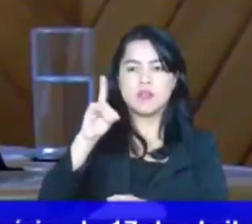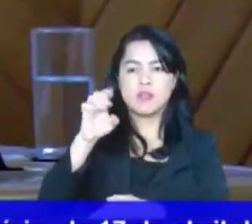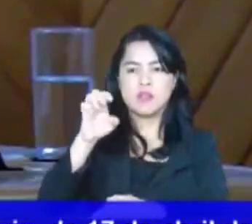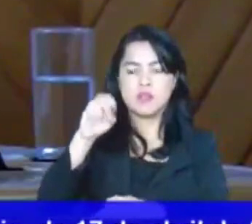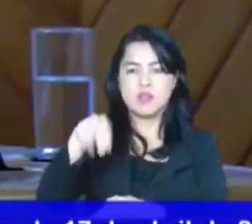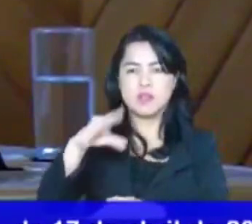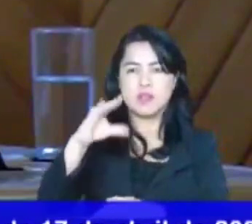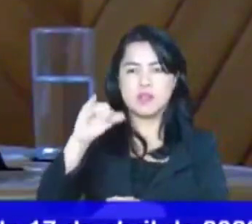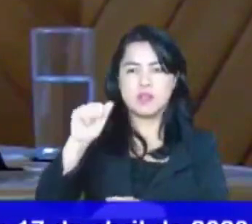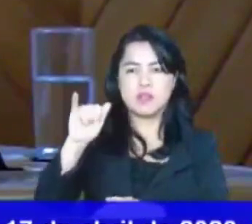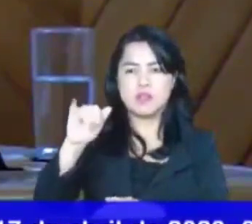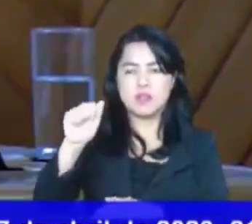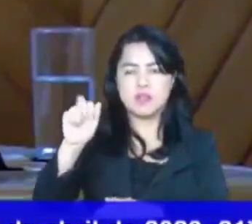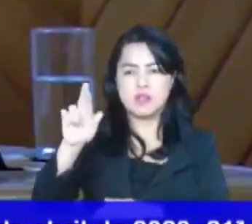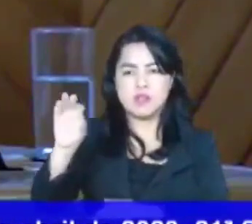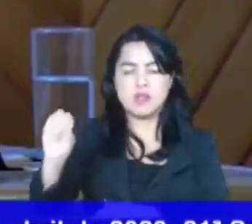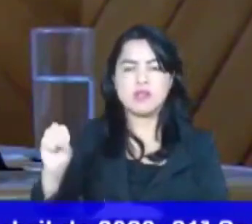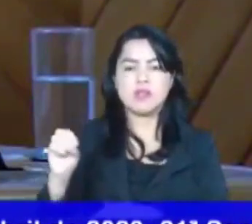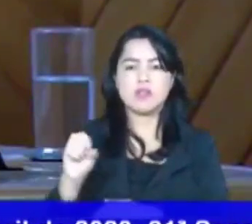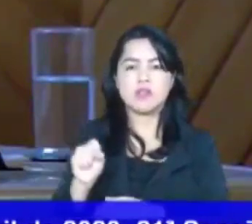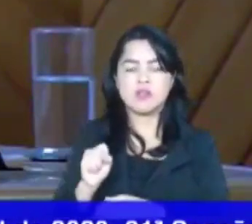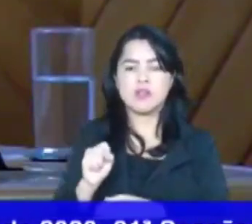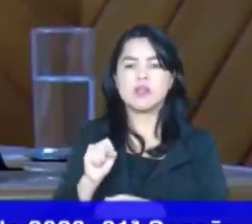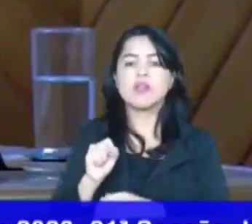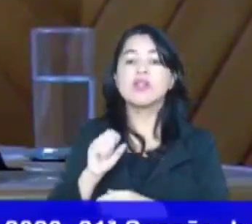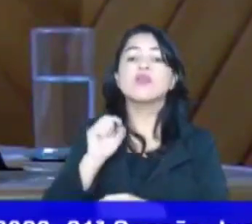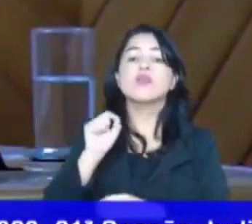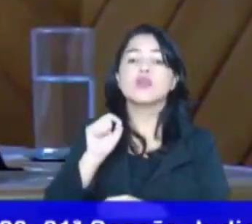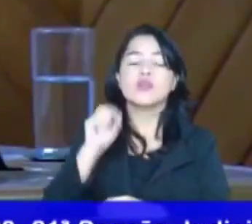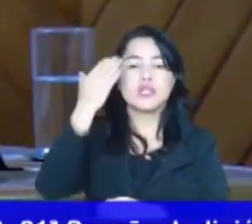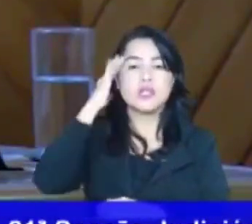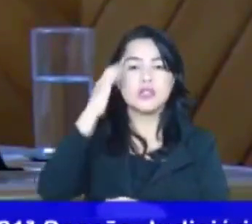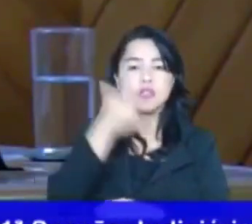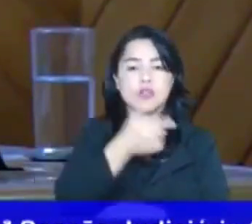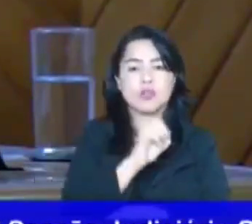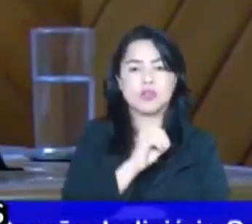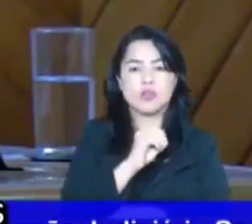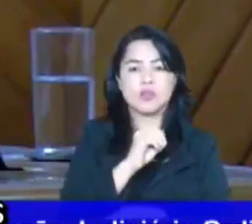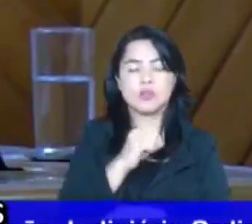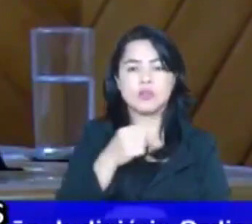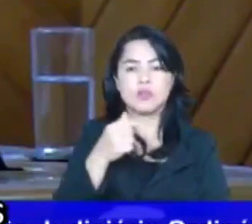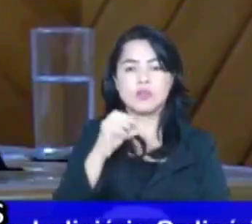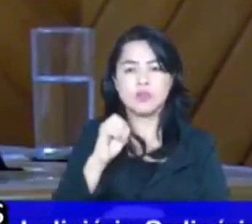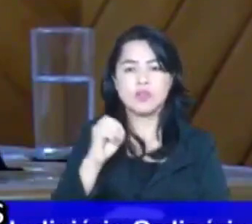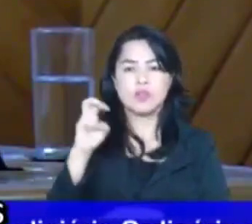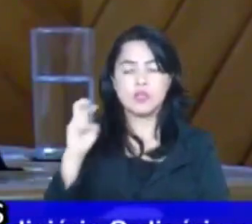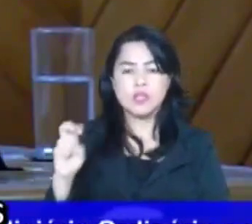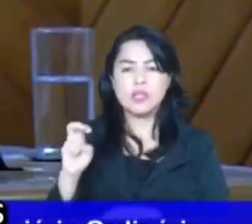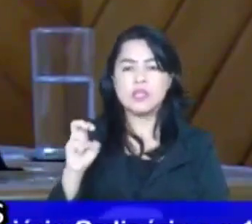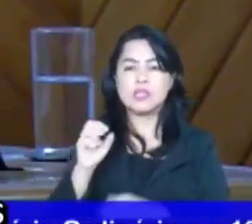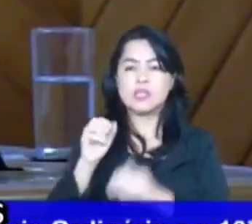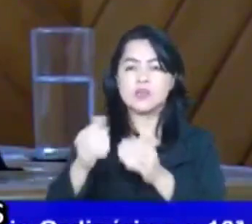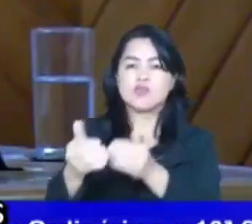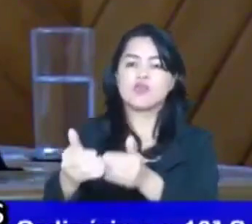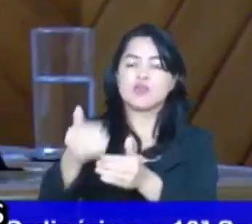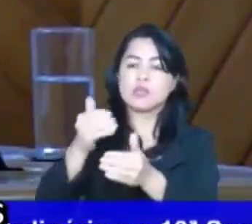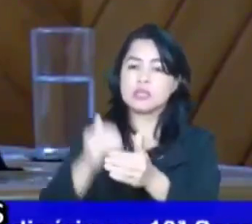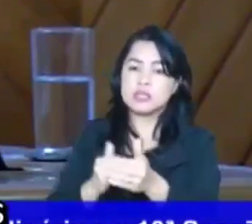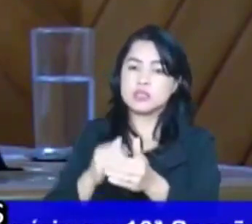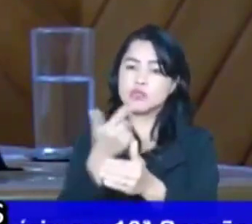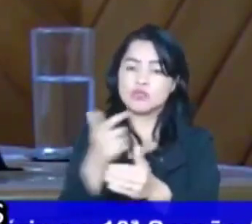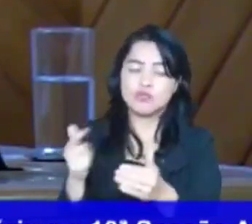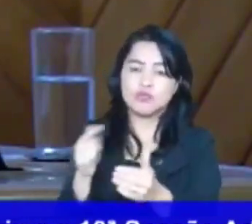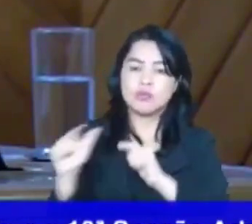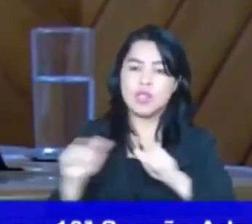está entendendo? Que em época anterior a 2005, mesmo que ele não prestasse